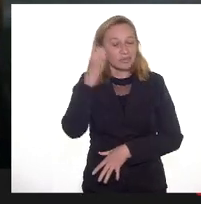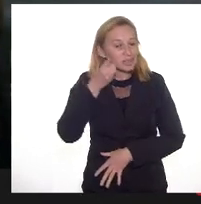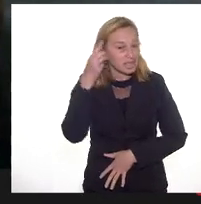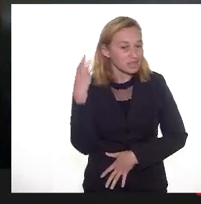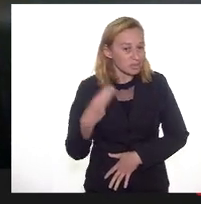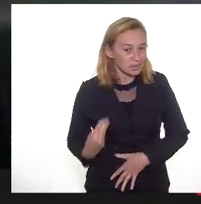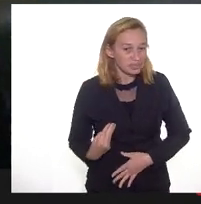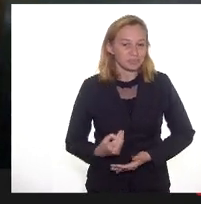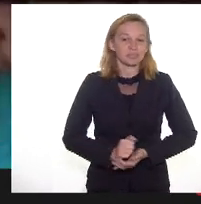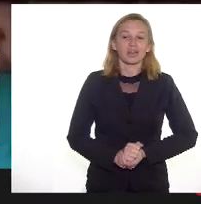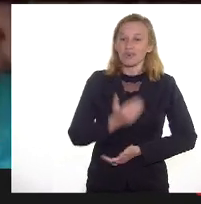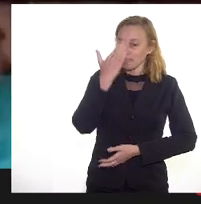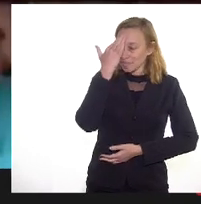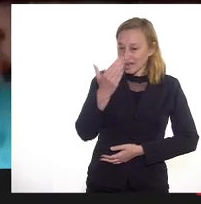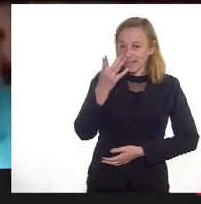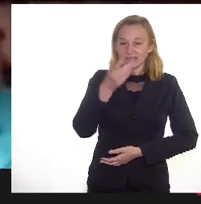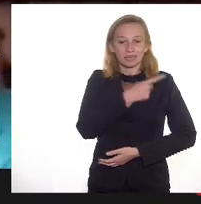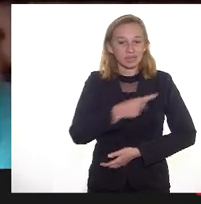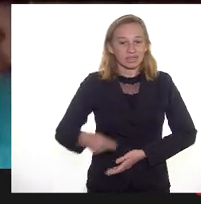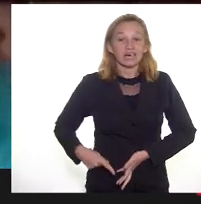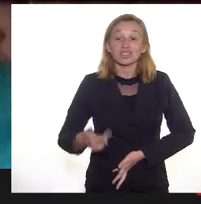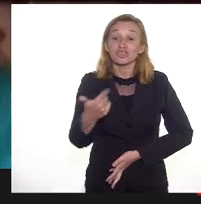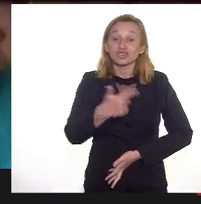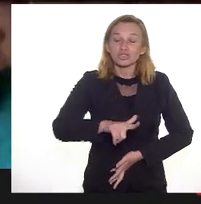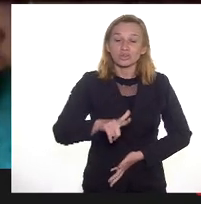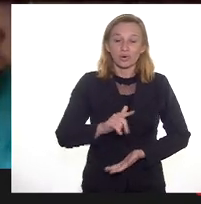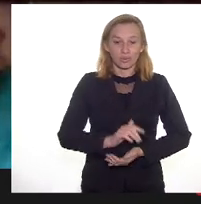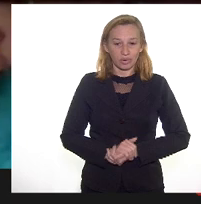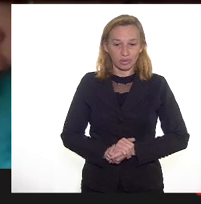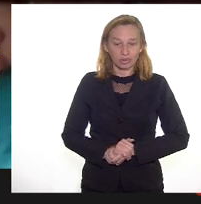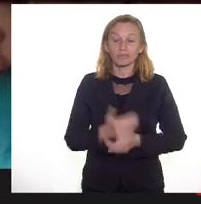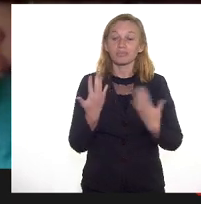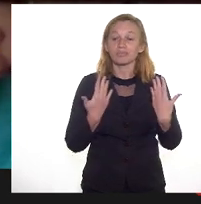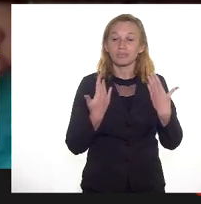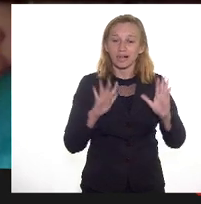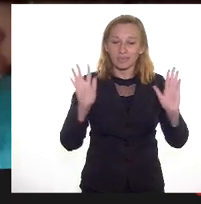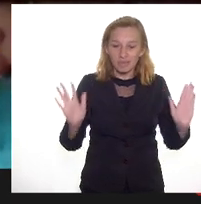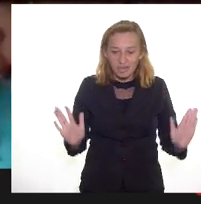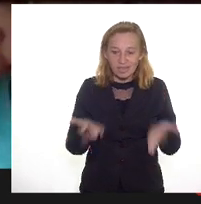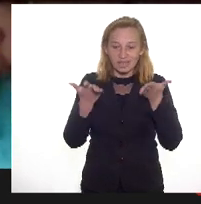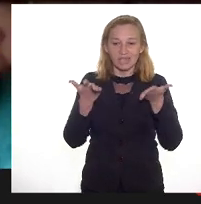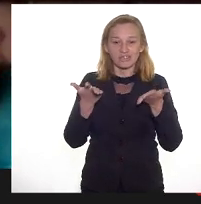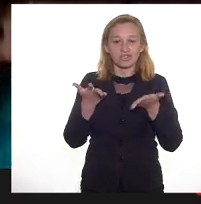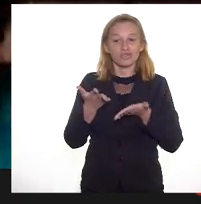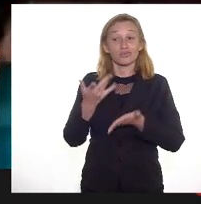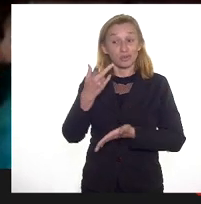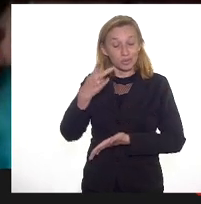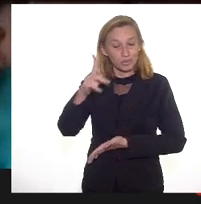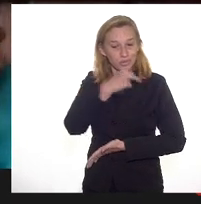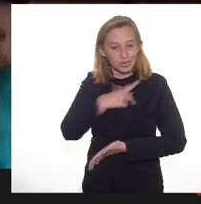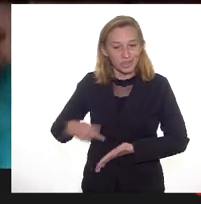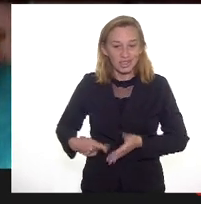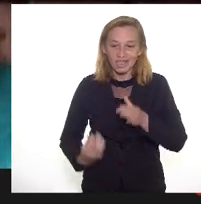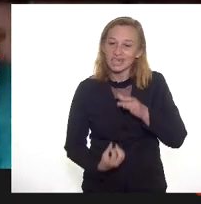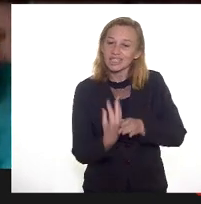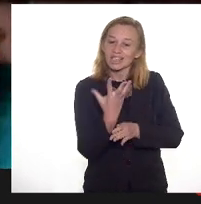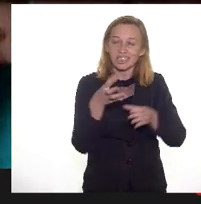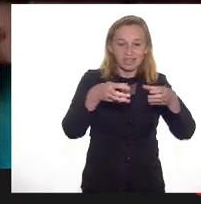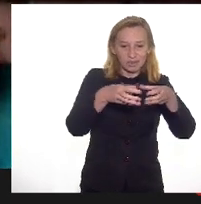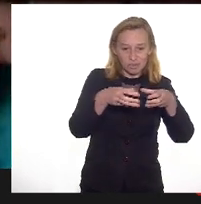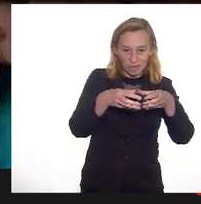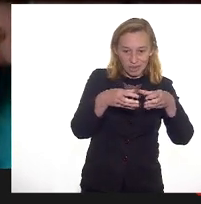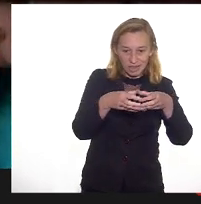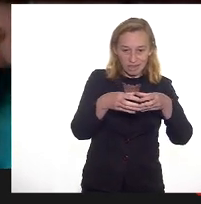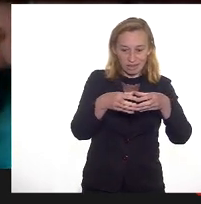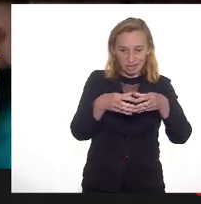Francisco. Obrigada, presidenta. Mais uma vez, saudar a iniciativa de Vossa Excelência na instauração dessa